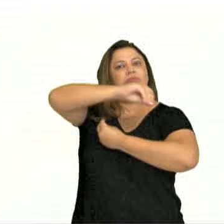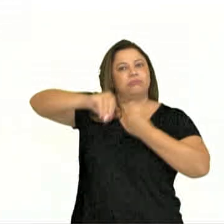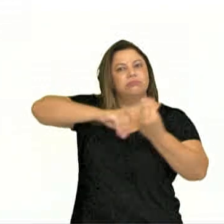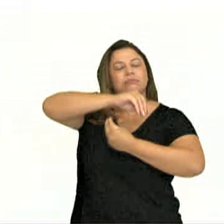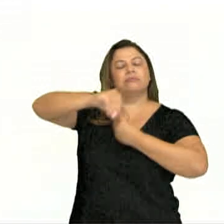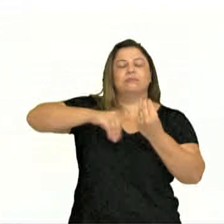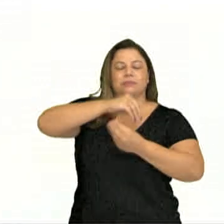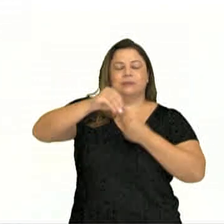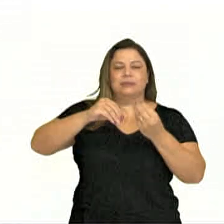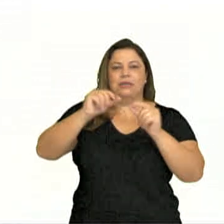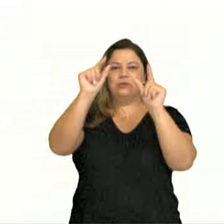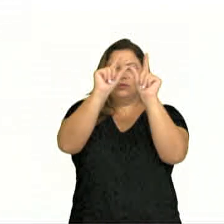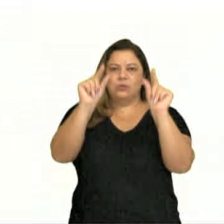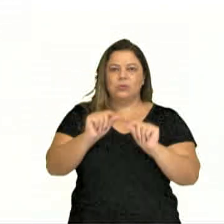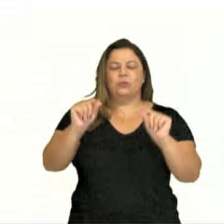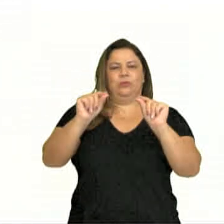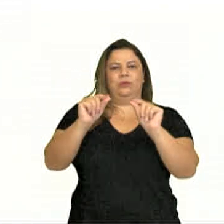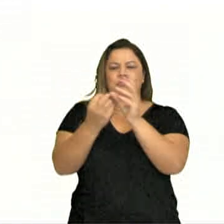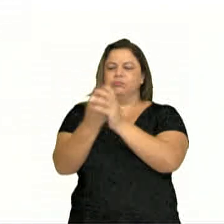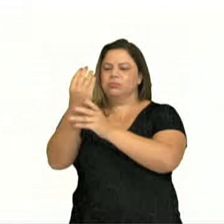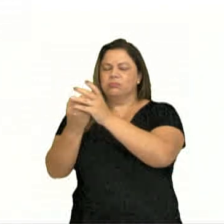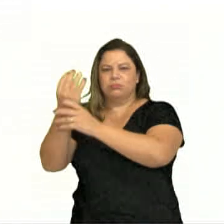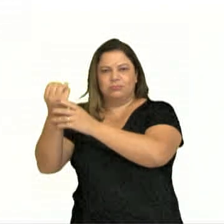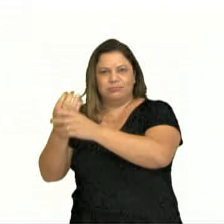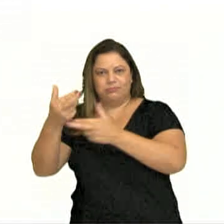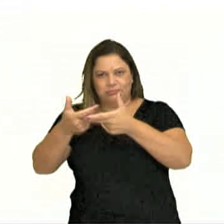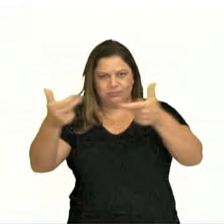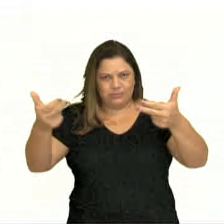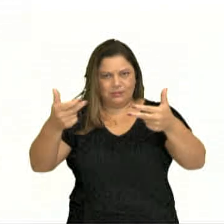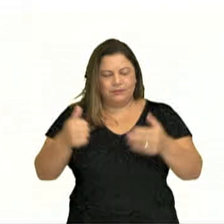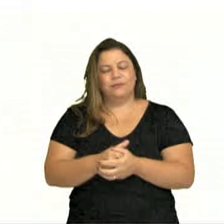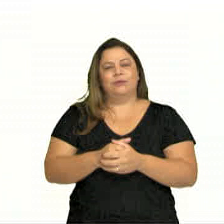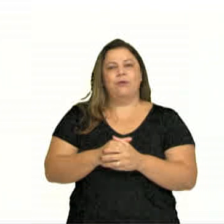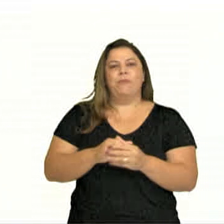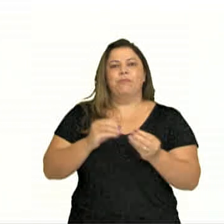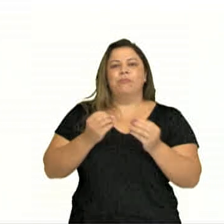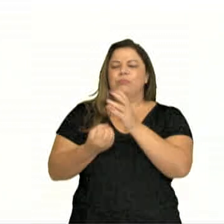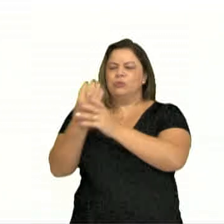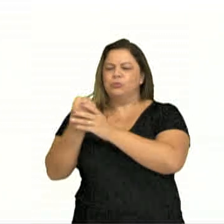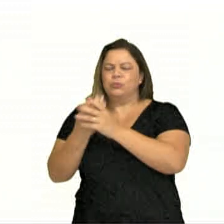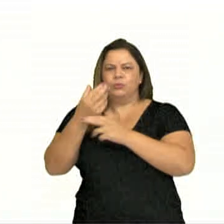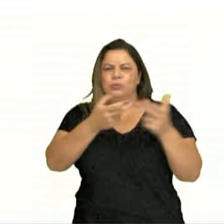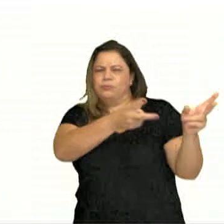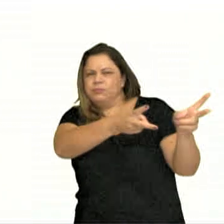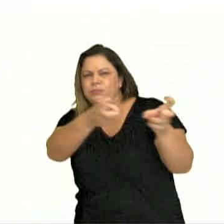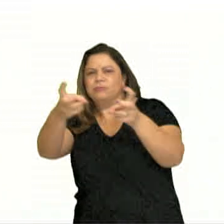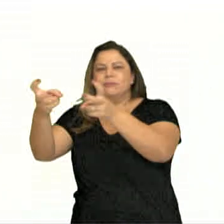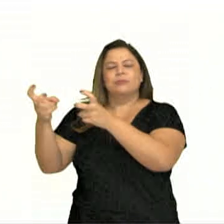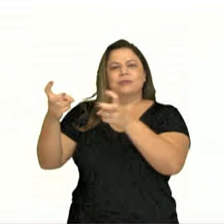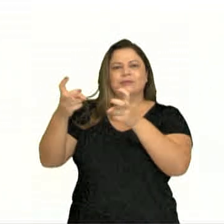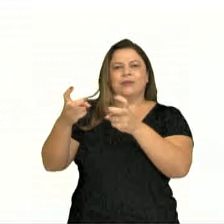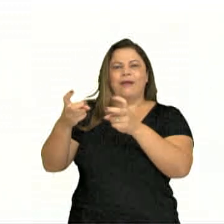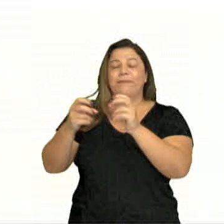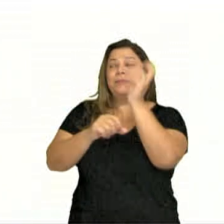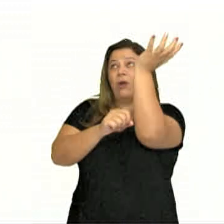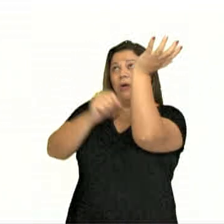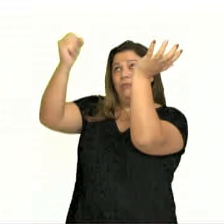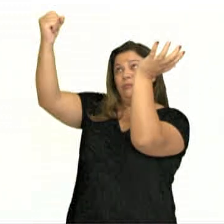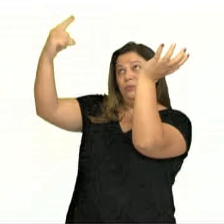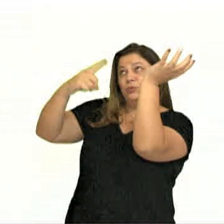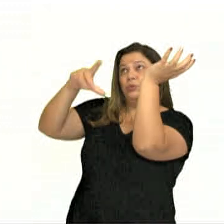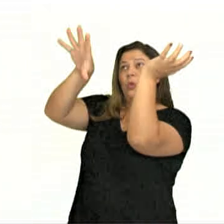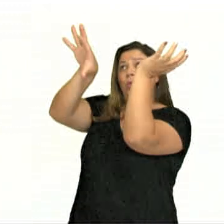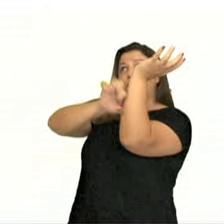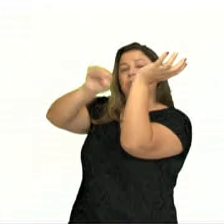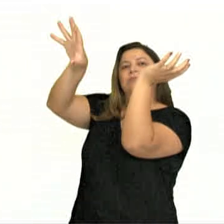realizado por organismos produtores, fotossintetizante, em que se observa a captura de energia solar,